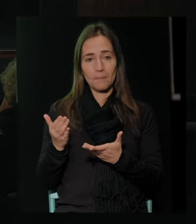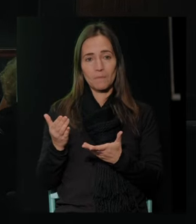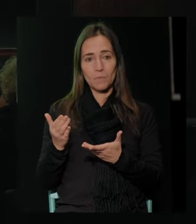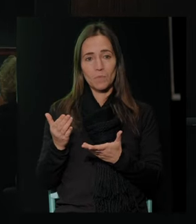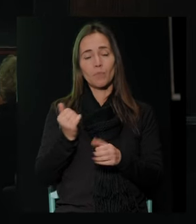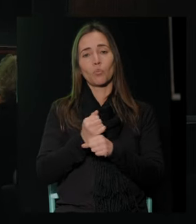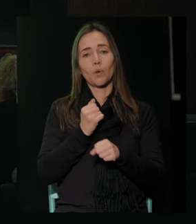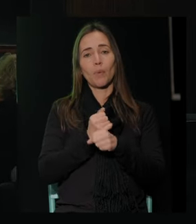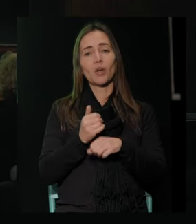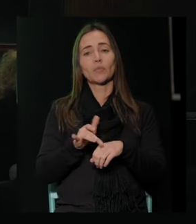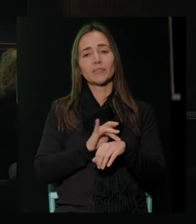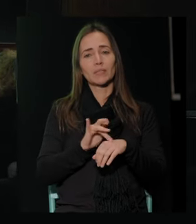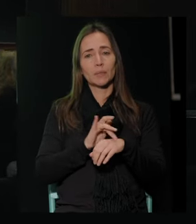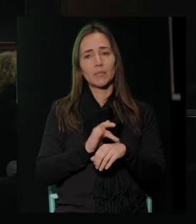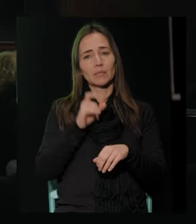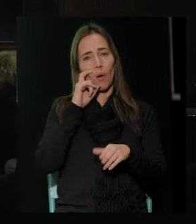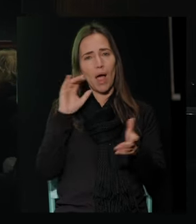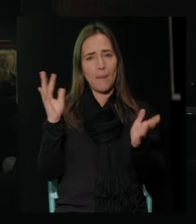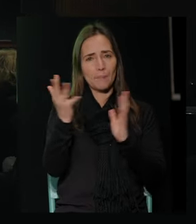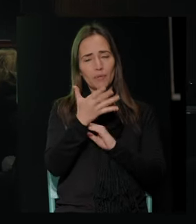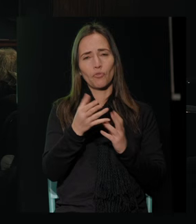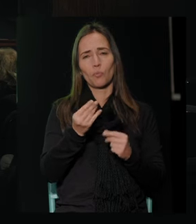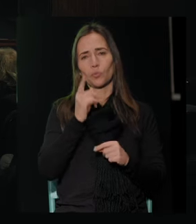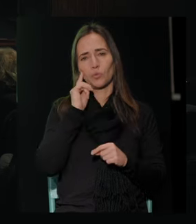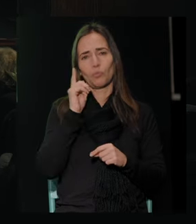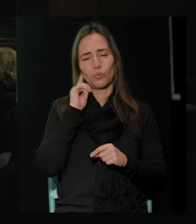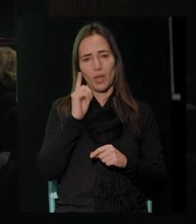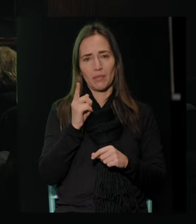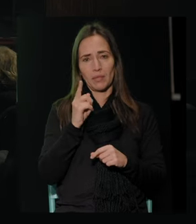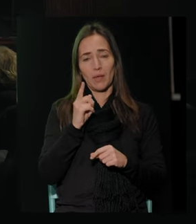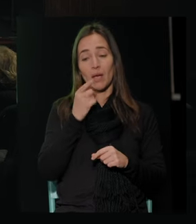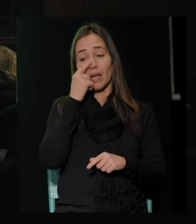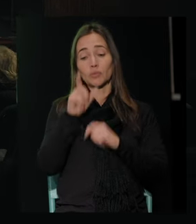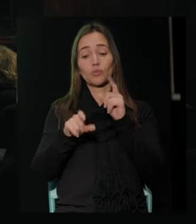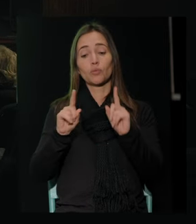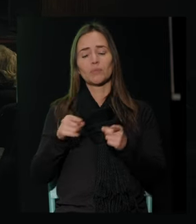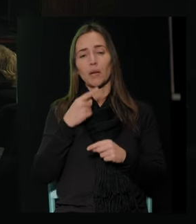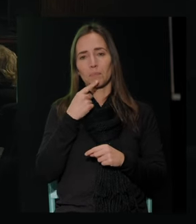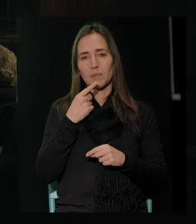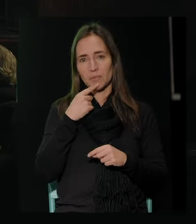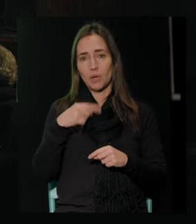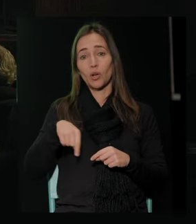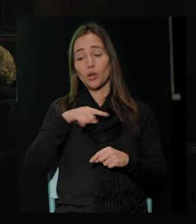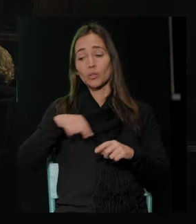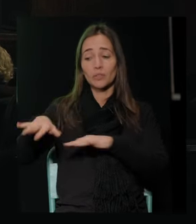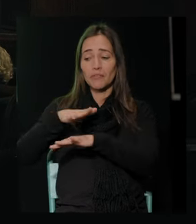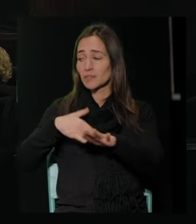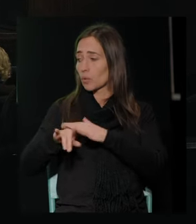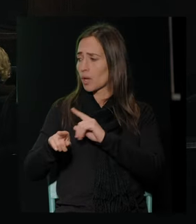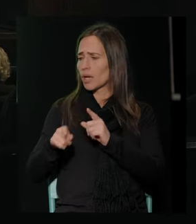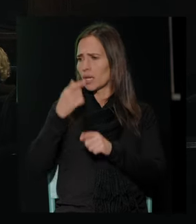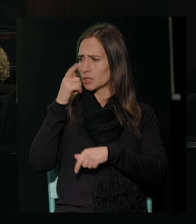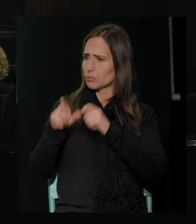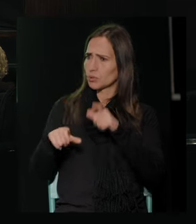trabalha muito bem. sensibilização ambiental foi crucial para as pessoas Claro. também começarem a perceber o que é que andávamos a fazer por lá. E as pessoas